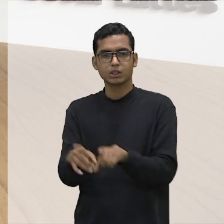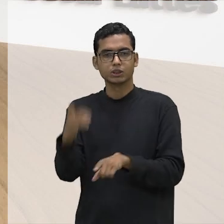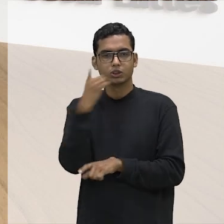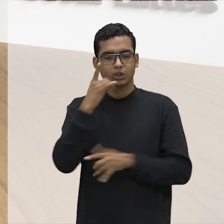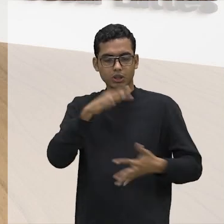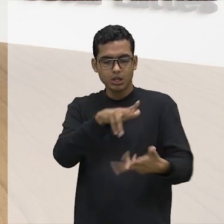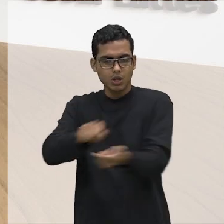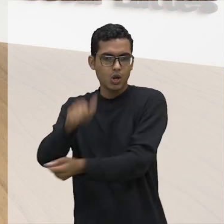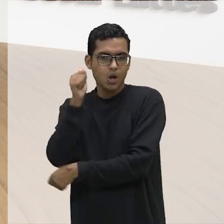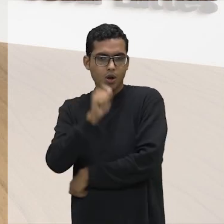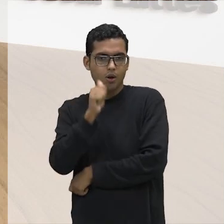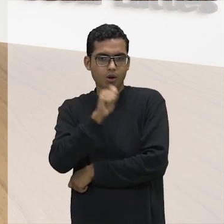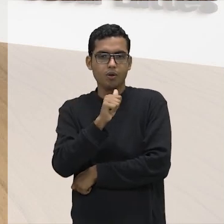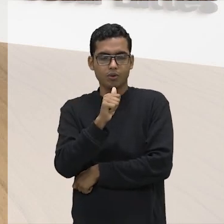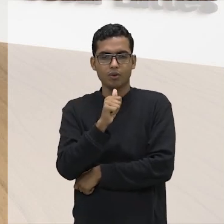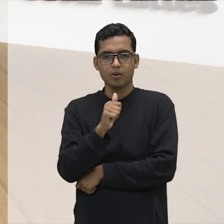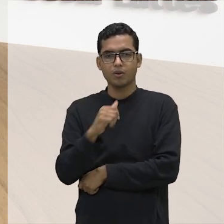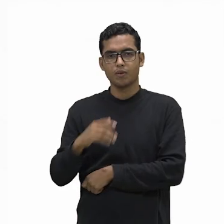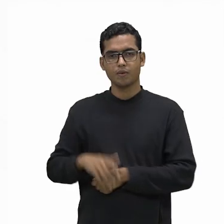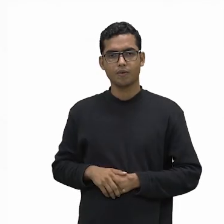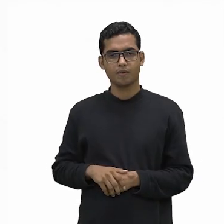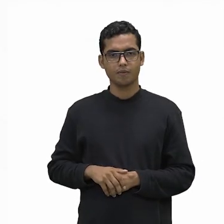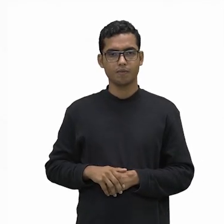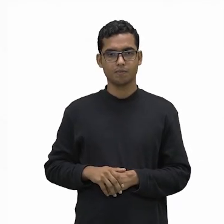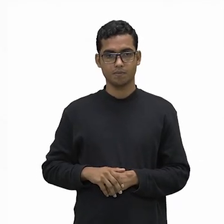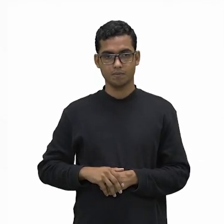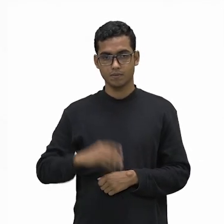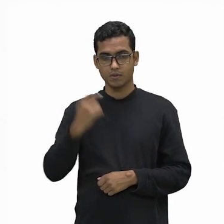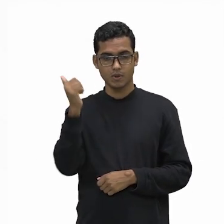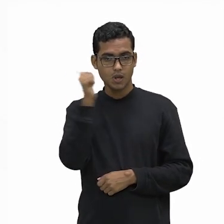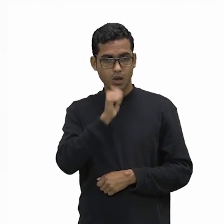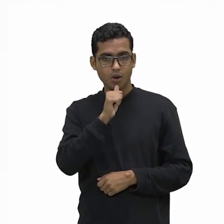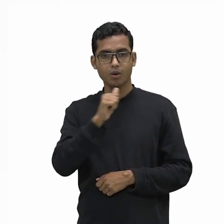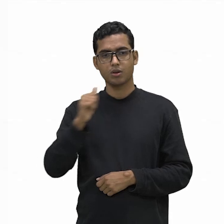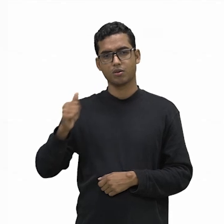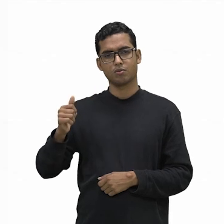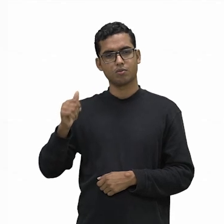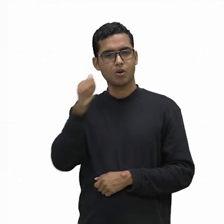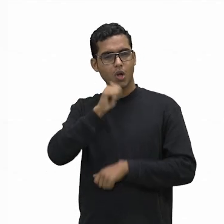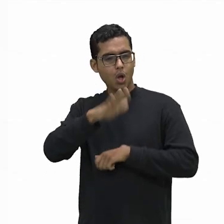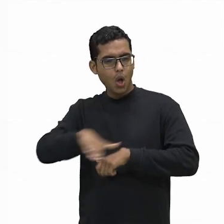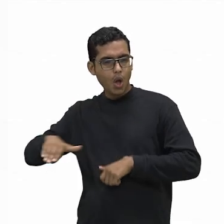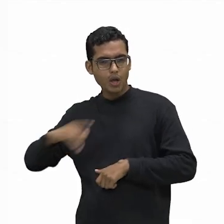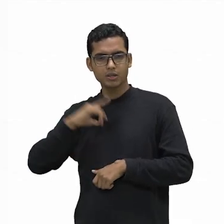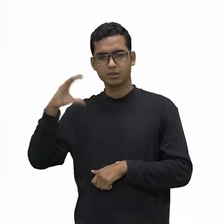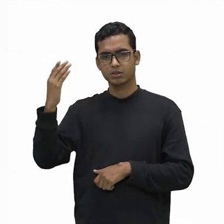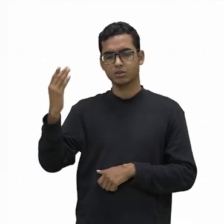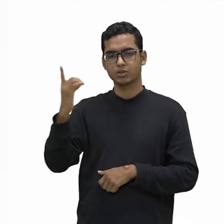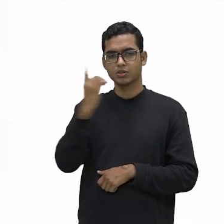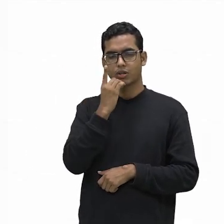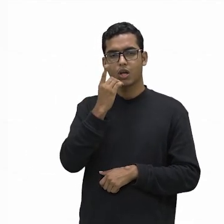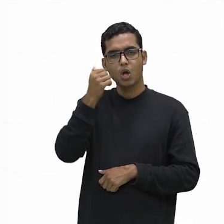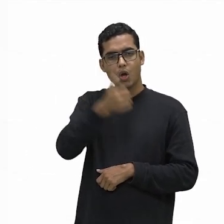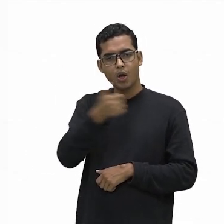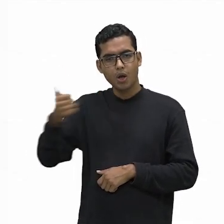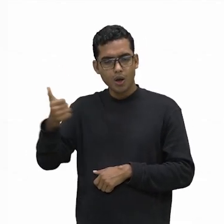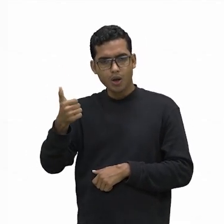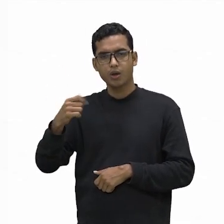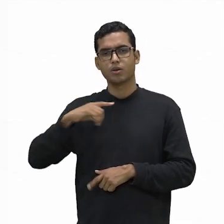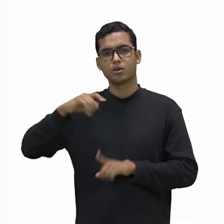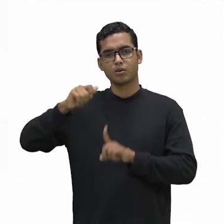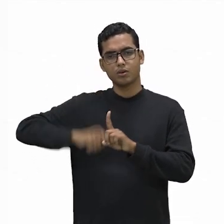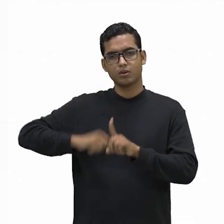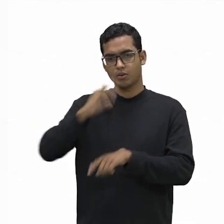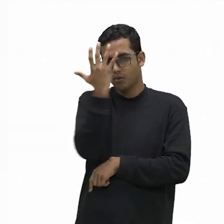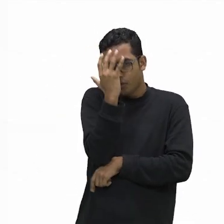Ciência, olha só. Dia Internacional de Mulheres e Meninas na Ciência, que é comemorado no dia 11 de fevereiro. É a data que